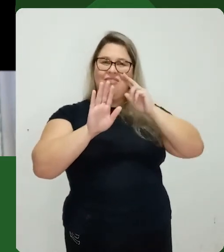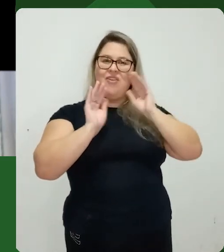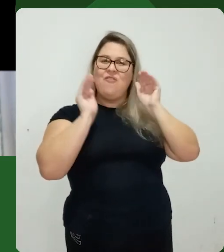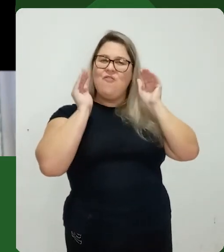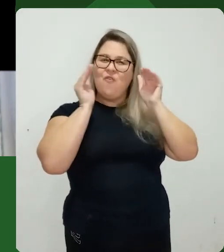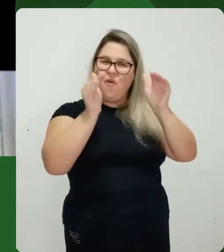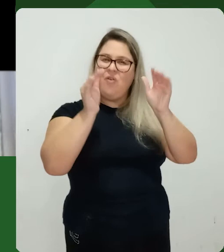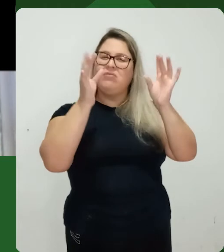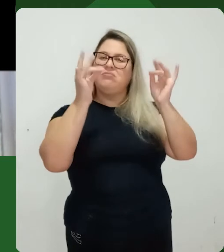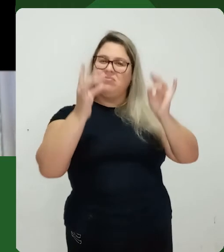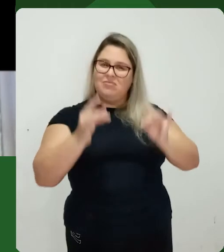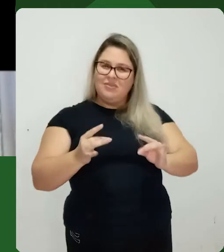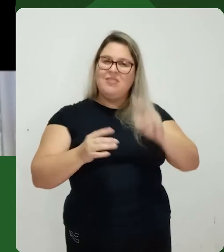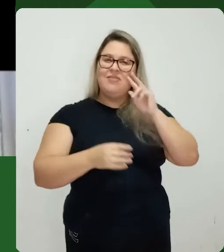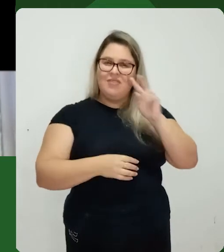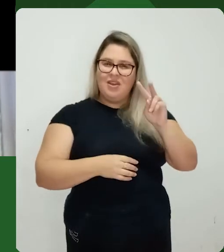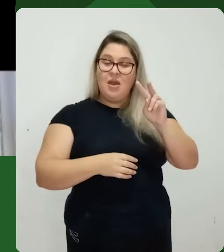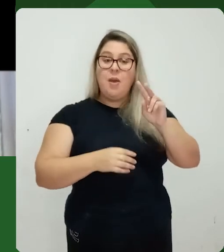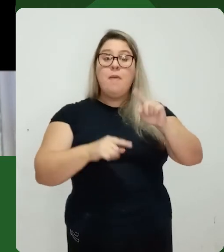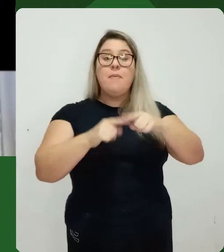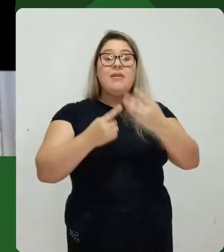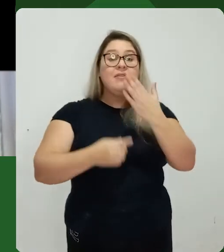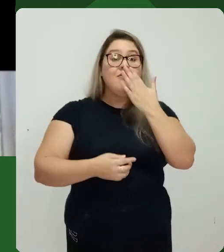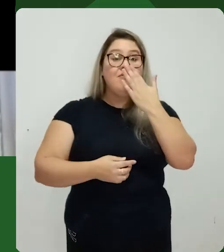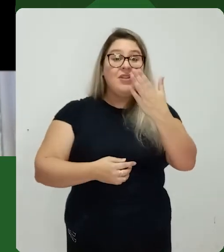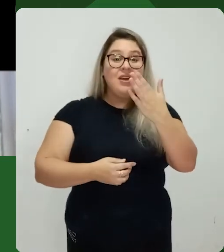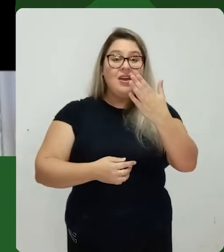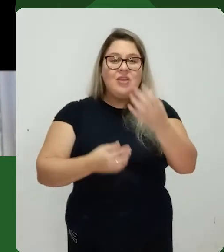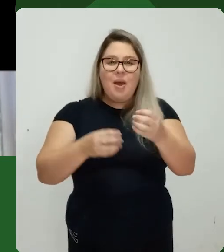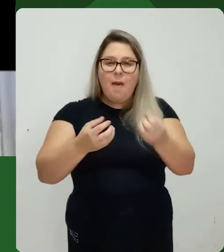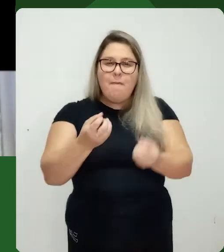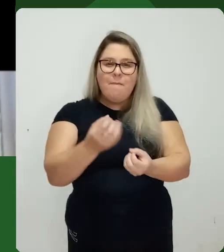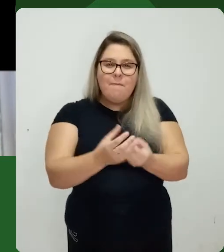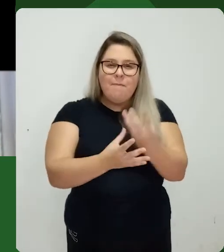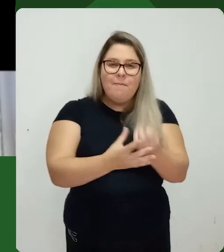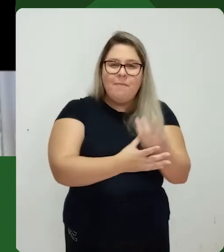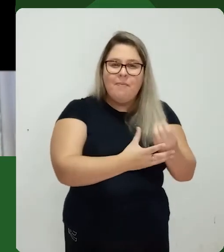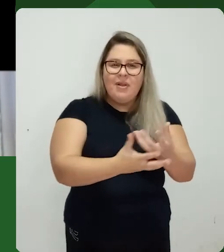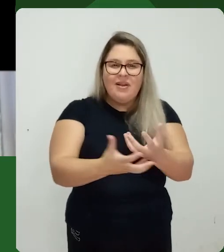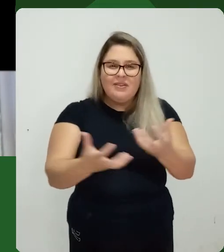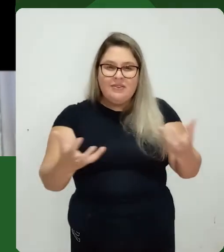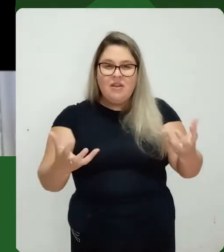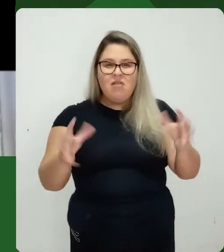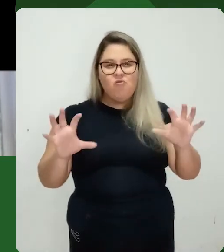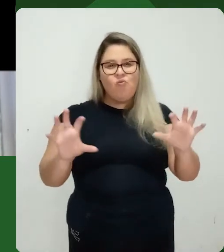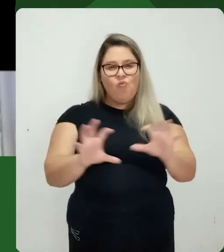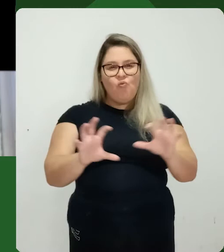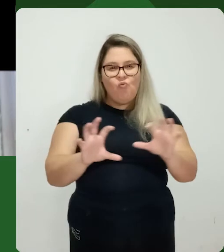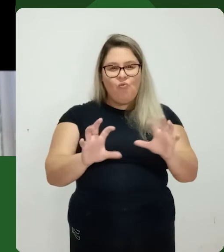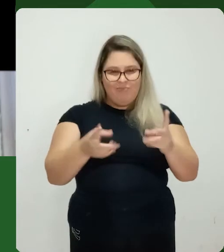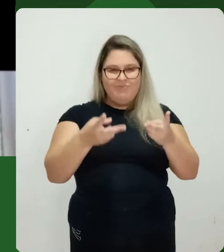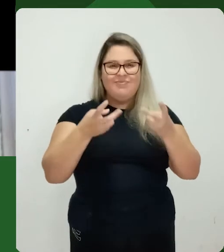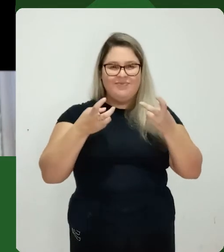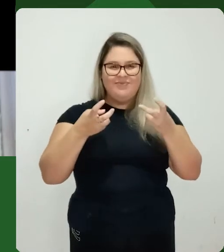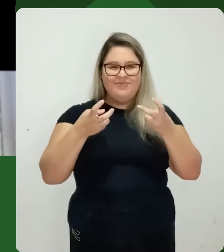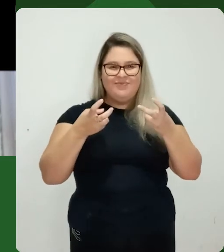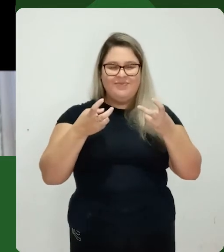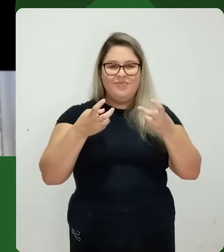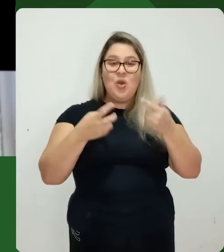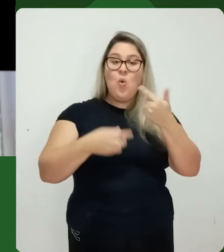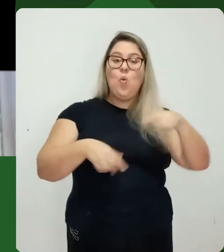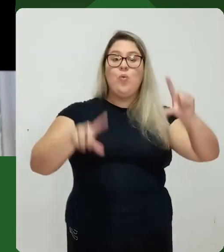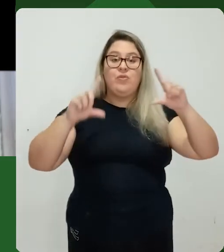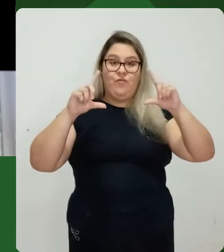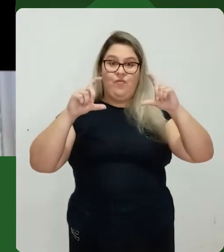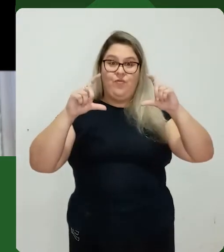montanhas lá atrás, toda a paisagem, ela tá focada, né, dá para ver bem os detalhes. Agora, isso que está aqui na frente, essas